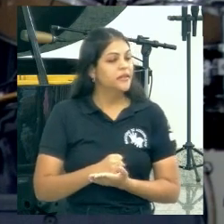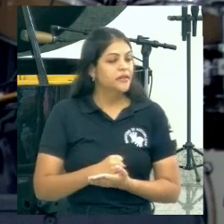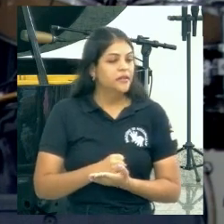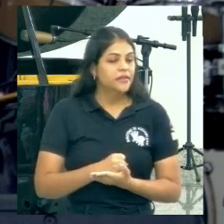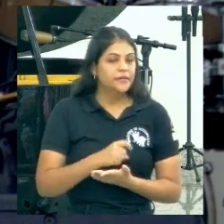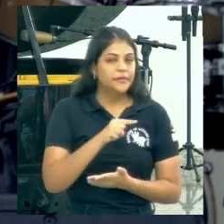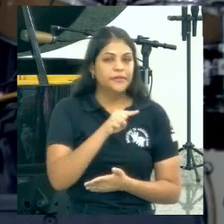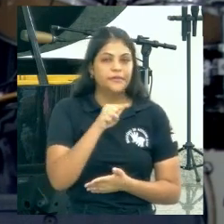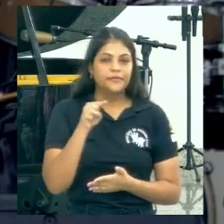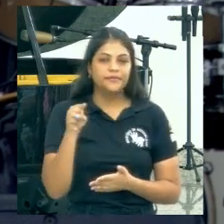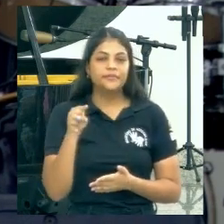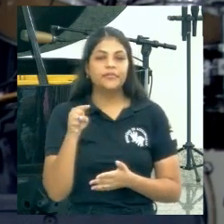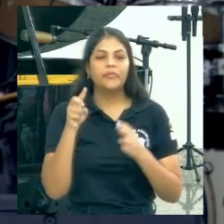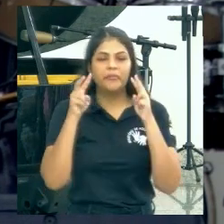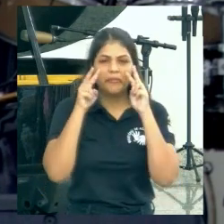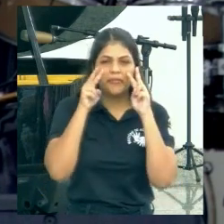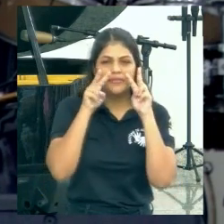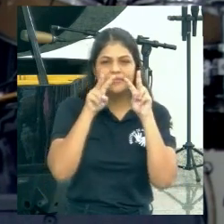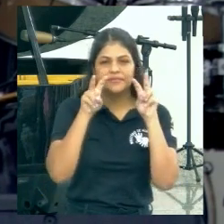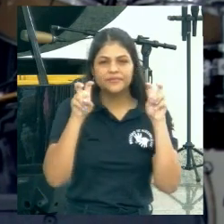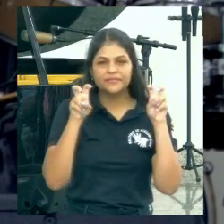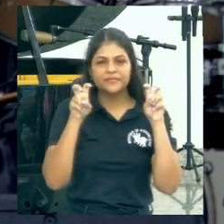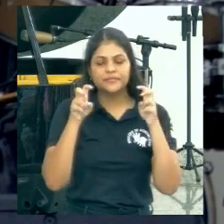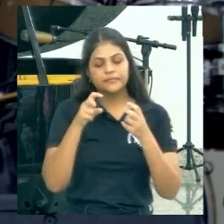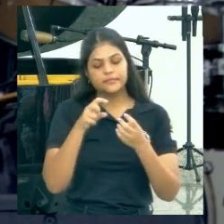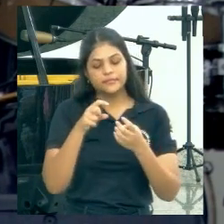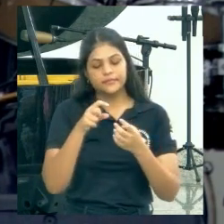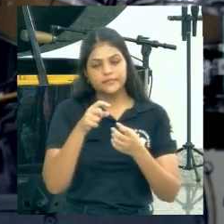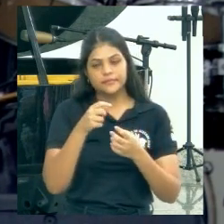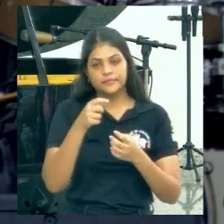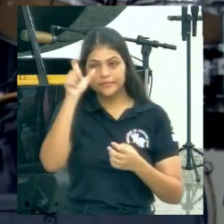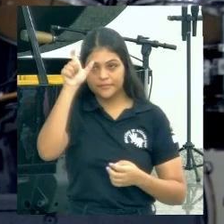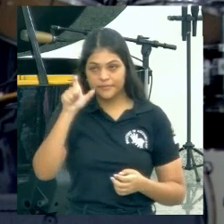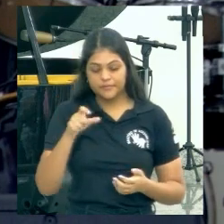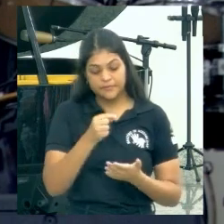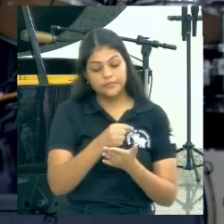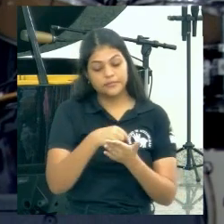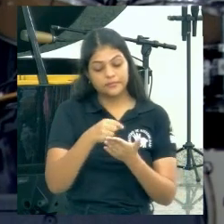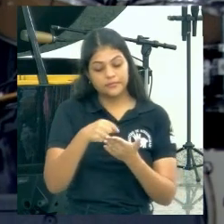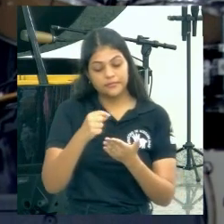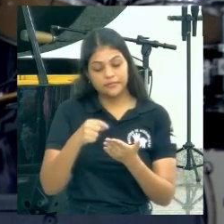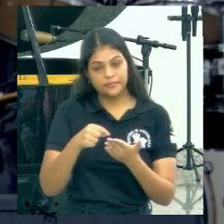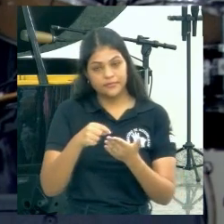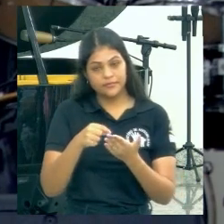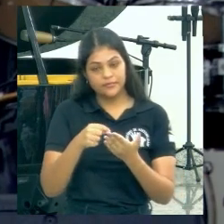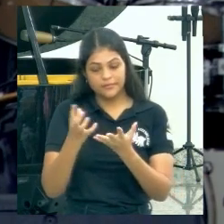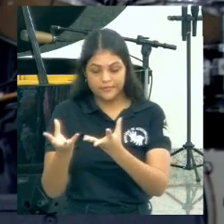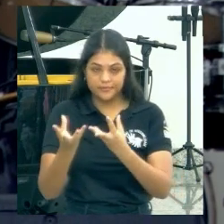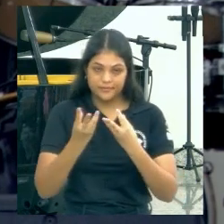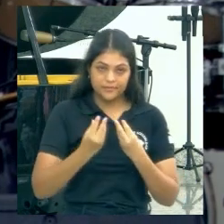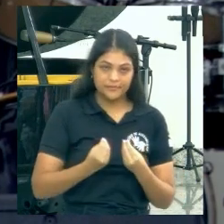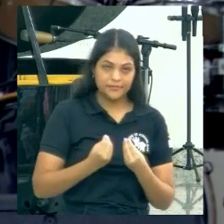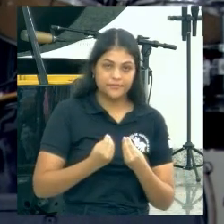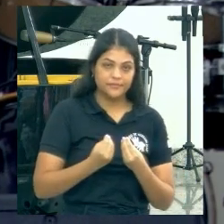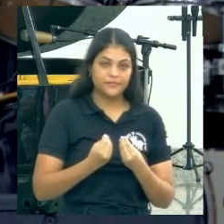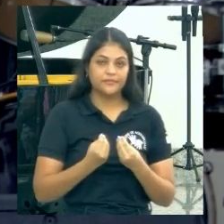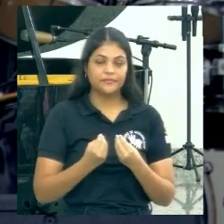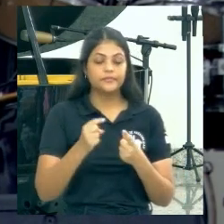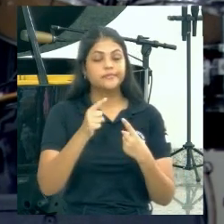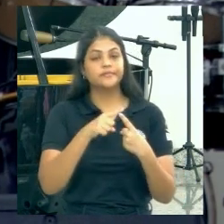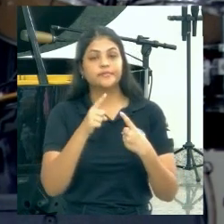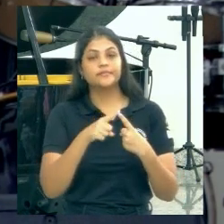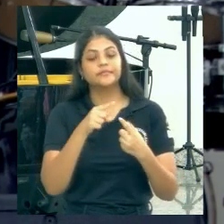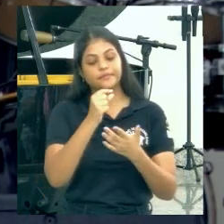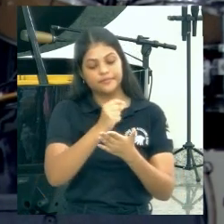sei se você vai conseguir identificar quem foi o autor e quem era o destinatário. A primeira carta foi